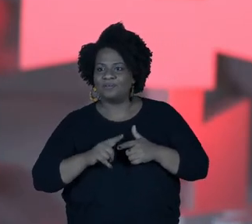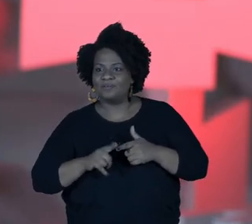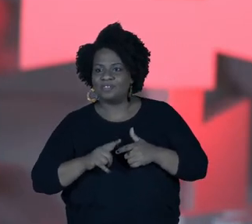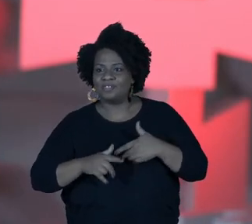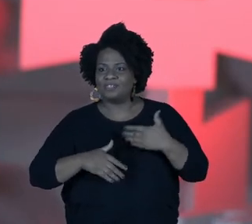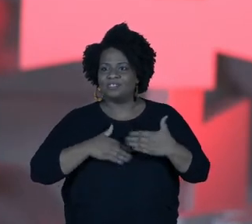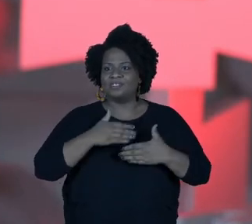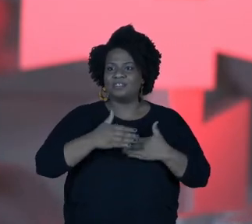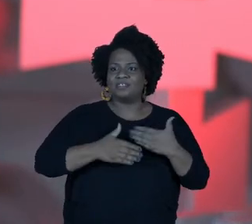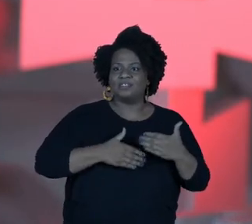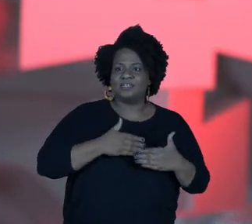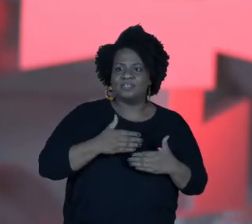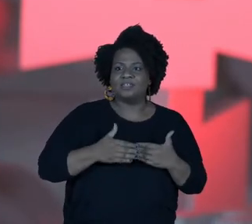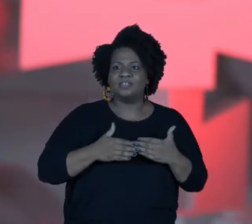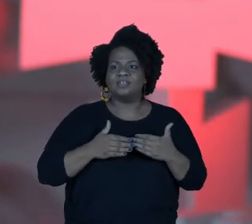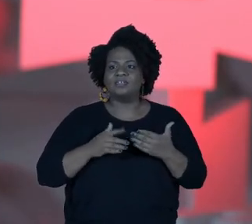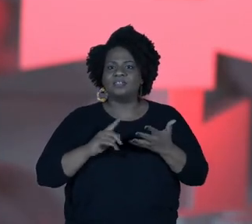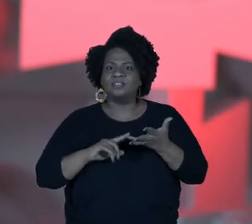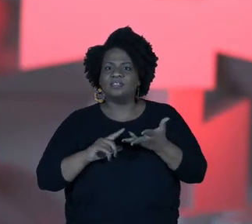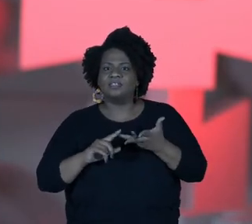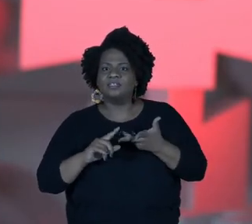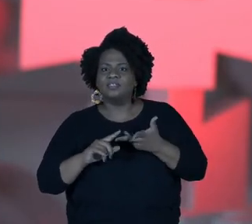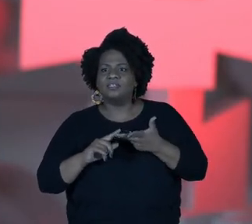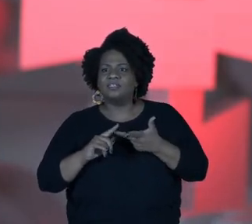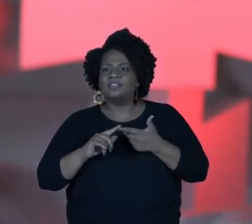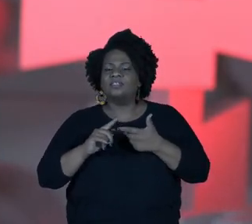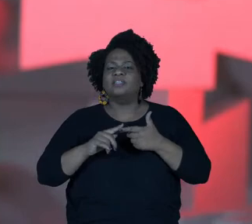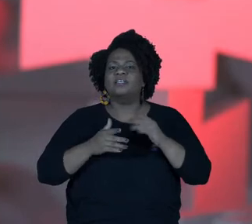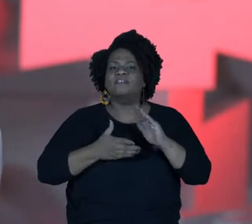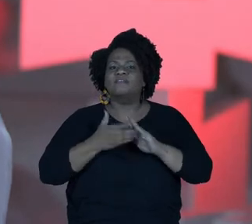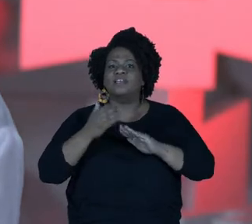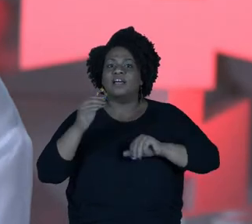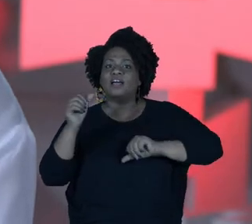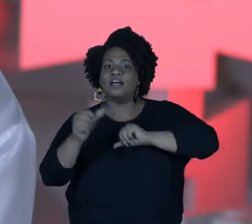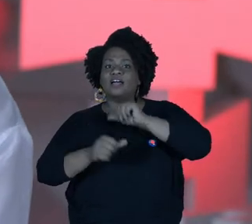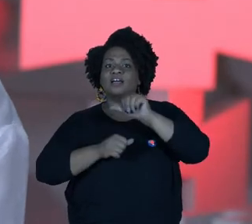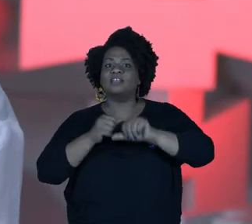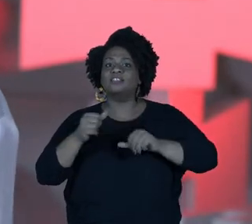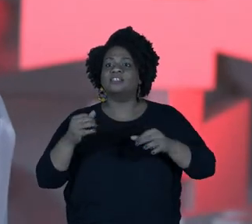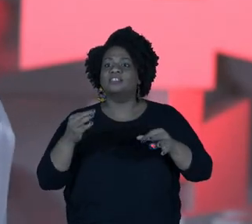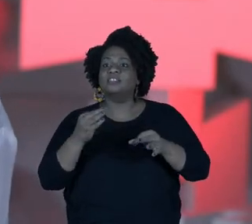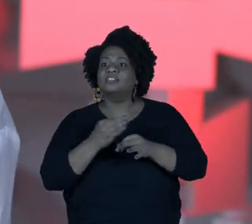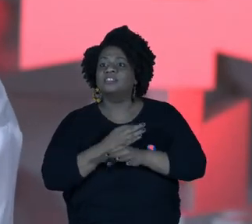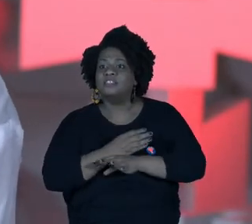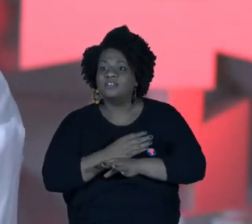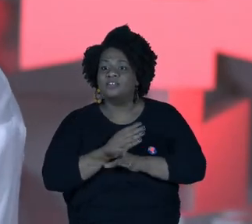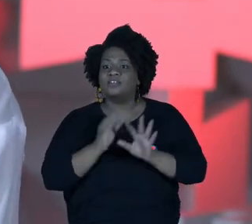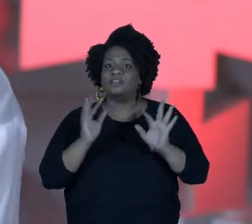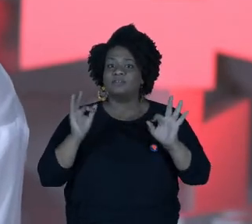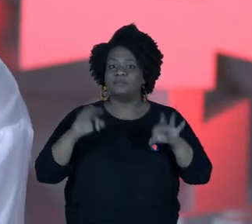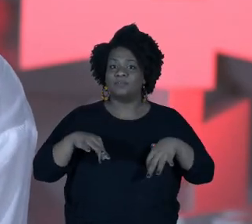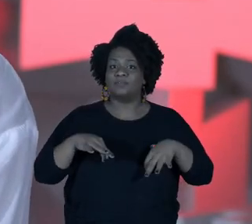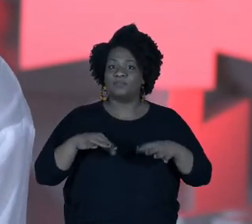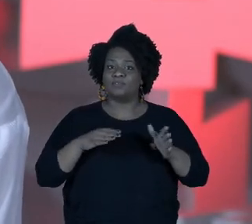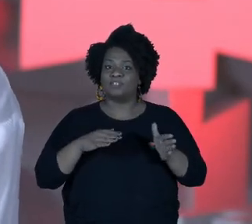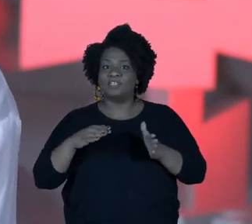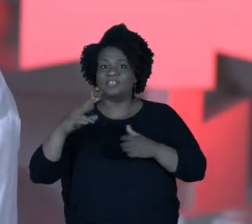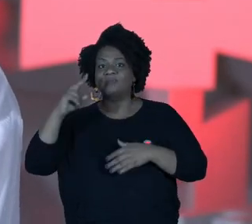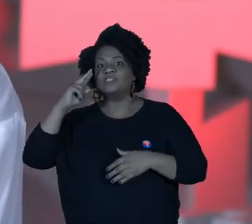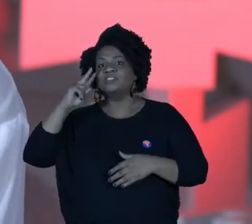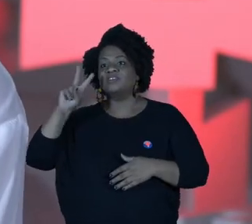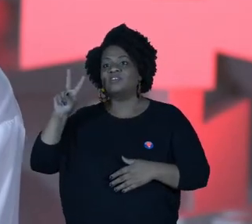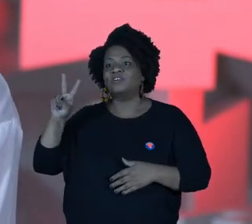problematização, com aqueles pontos de virada até chegar no ápice, em uma conclusão do drama, da